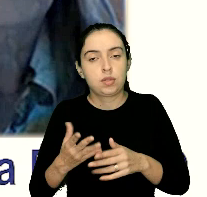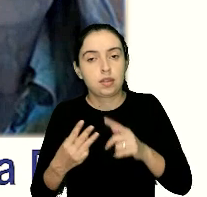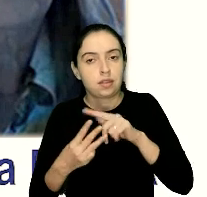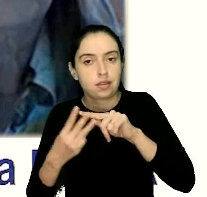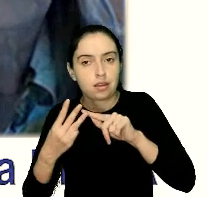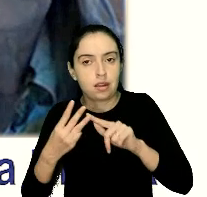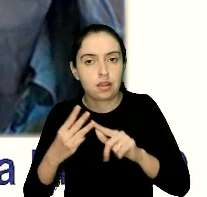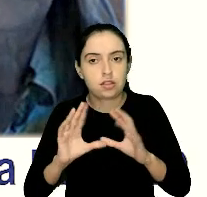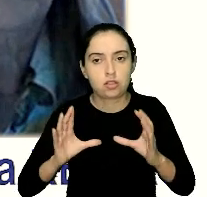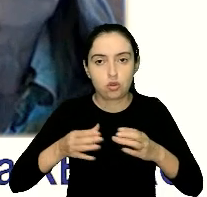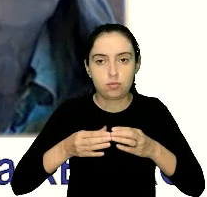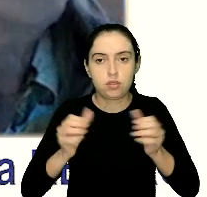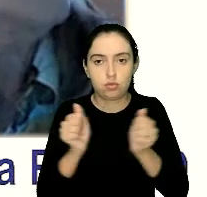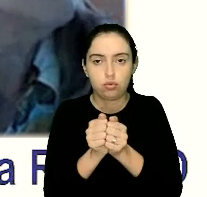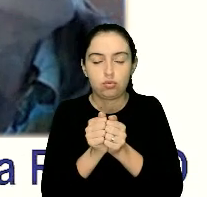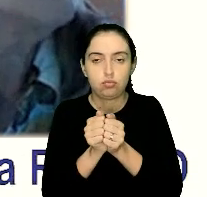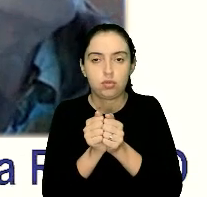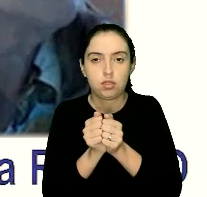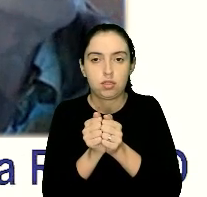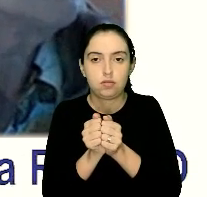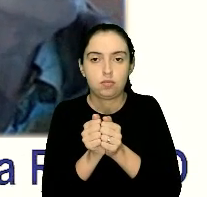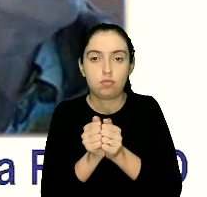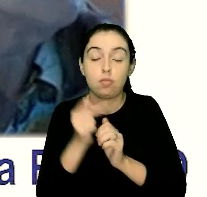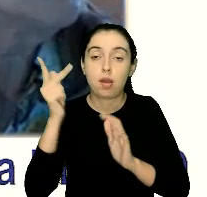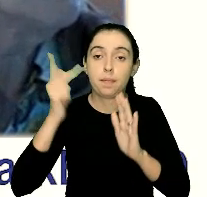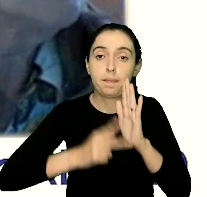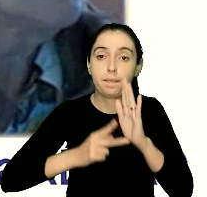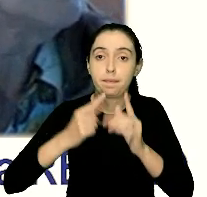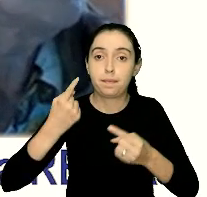uma política